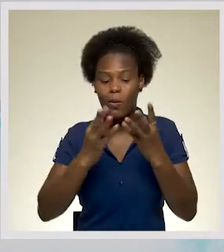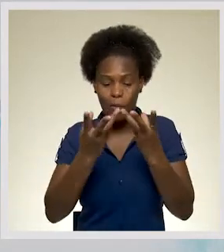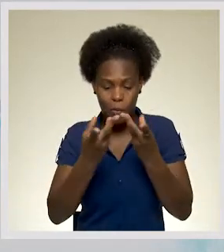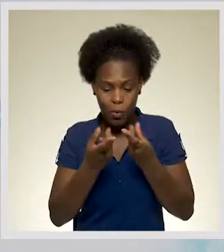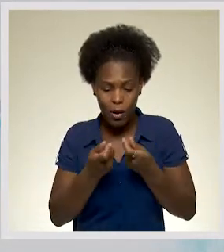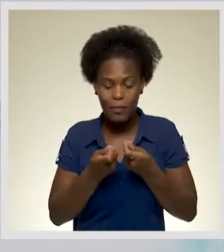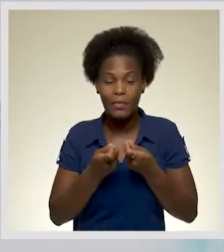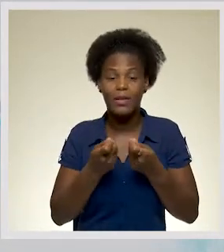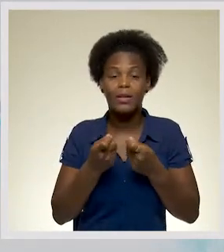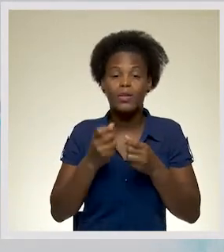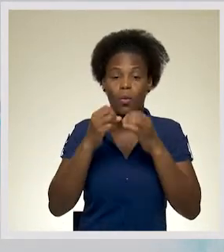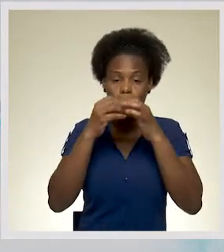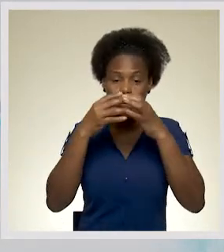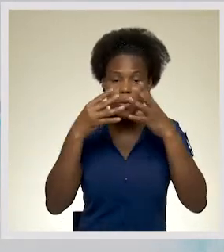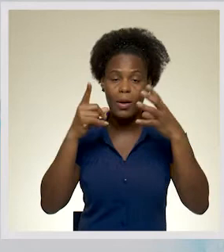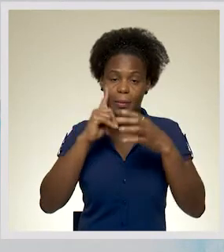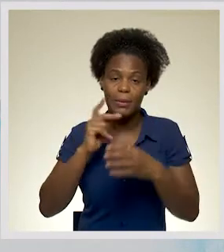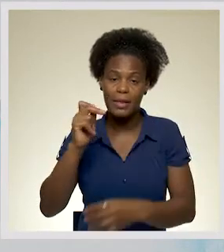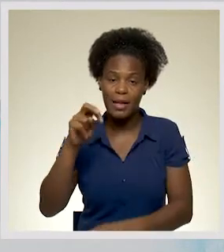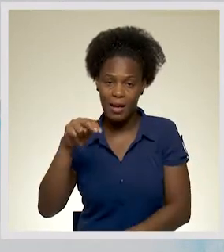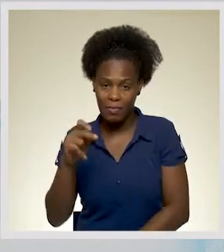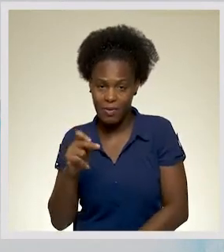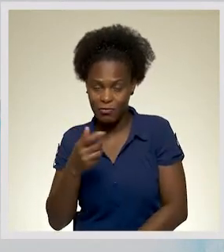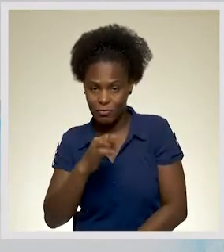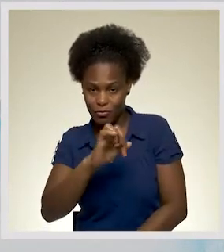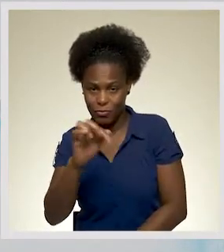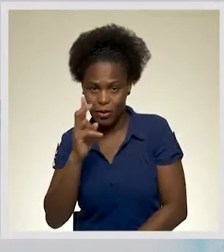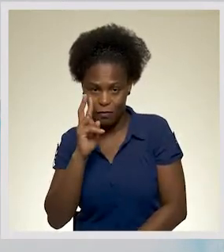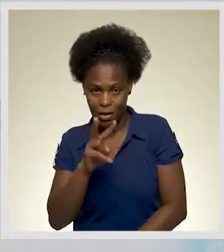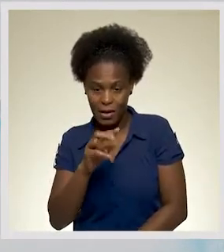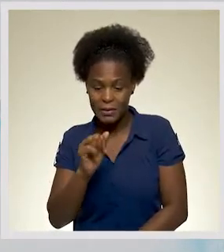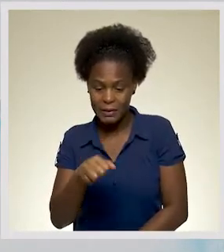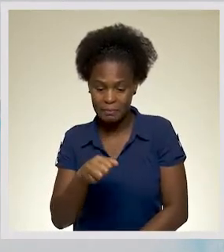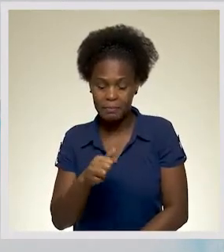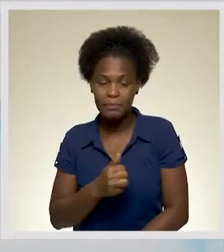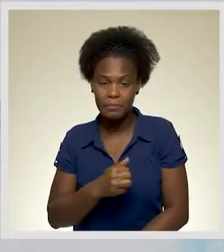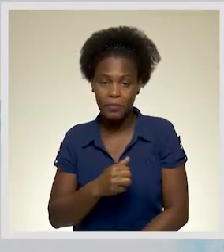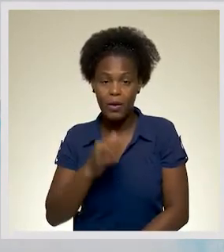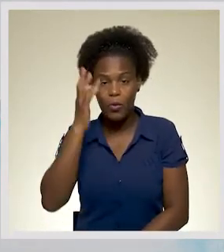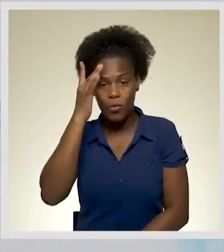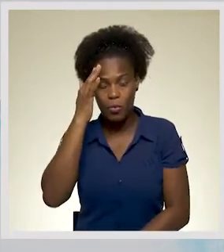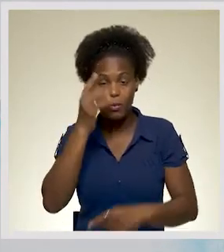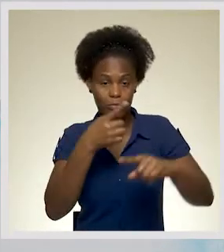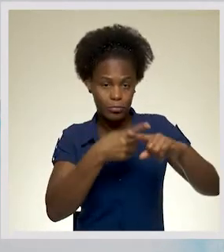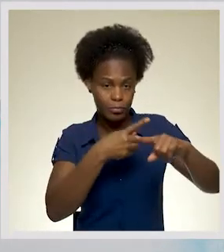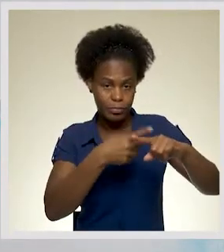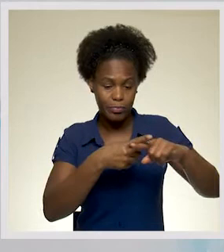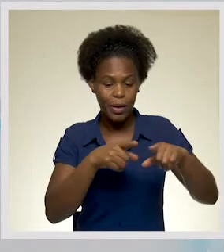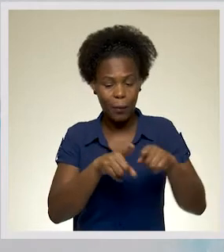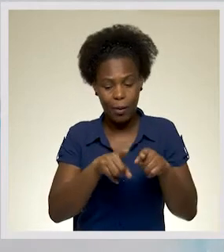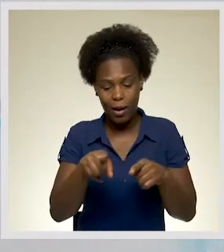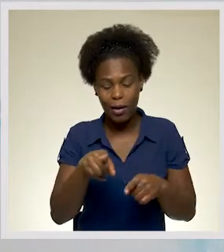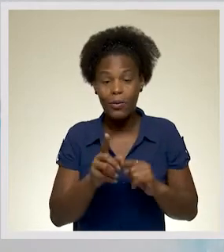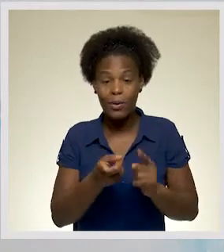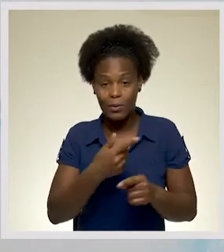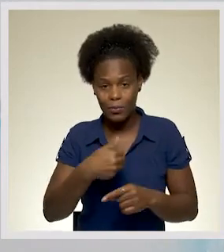balões da Ana. Repararam? Então, no número multiplicativo, é isso que nós vamos ter